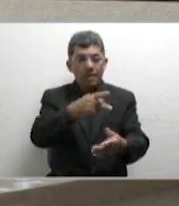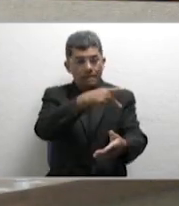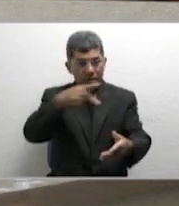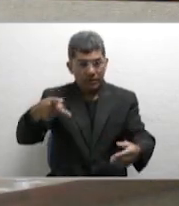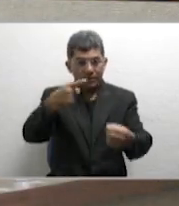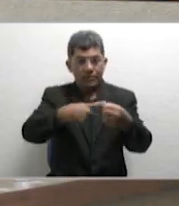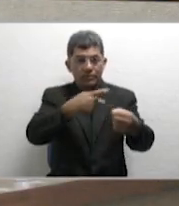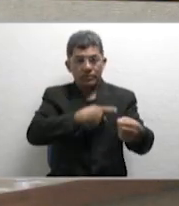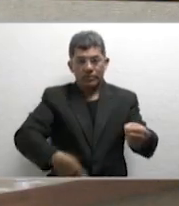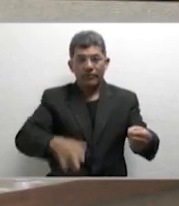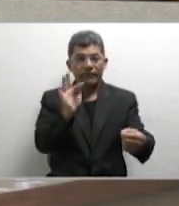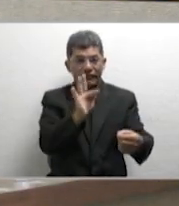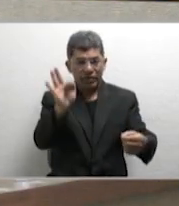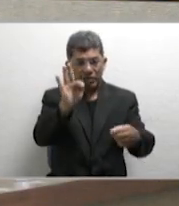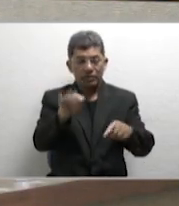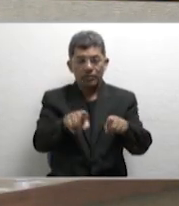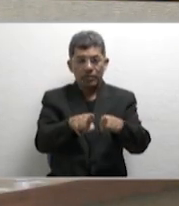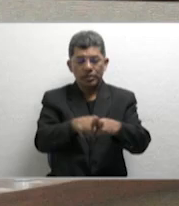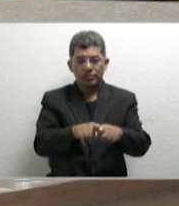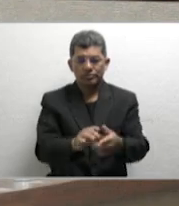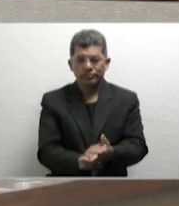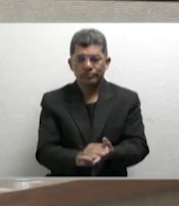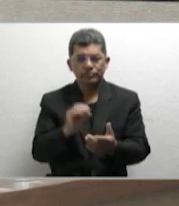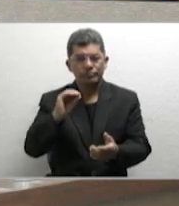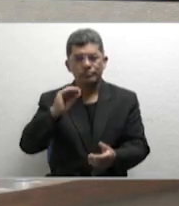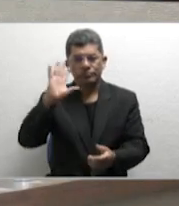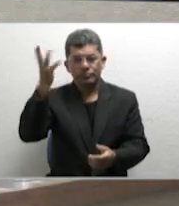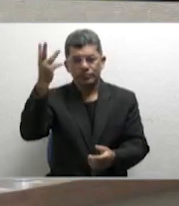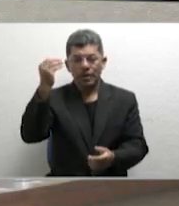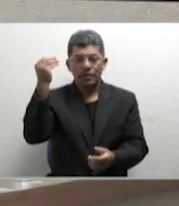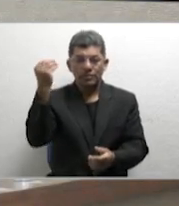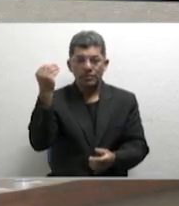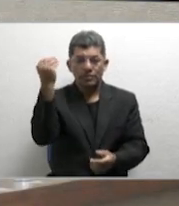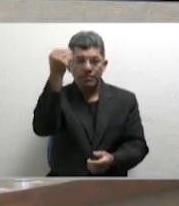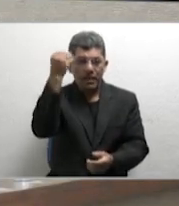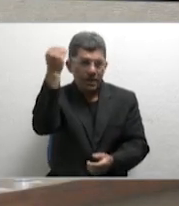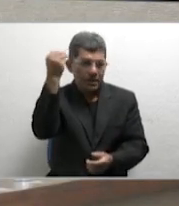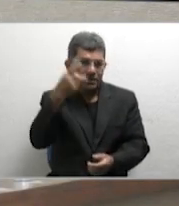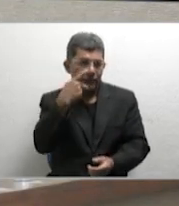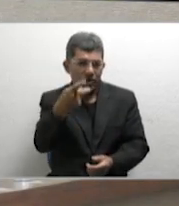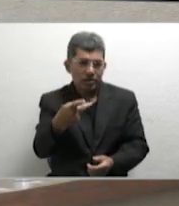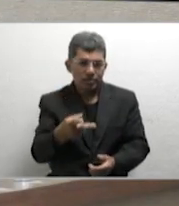Figueiredo, fazendo com que essa experiência...